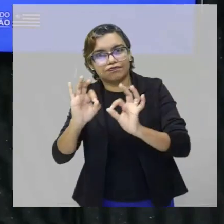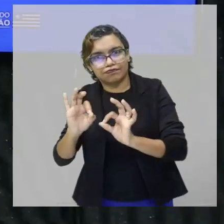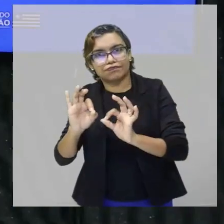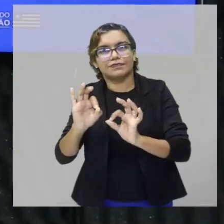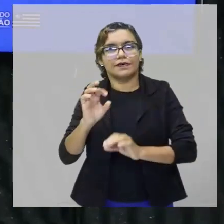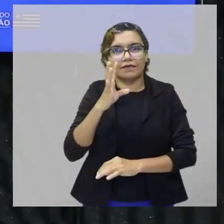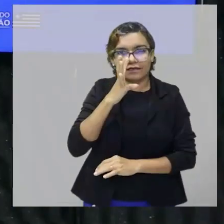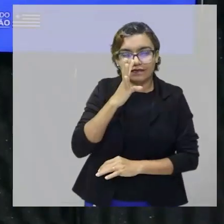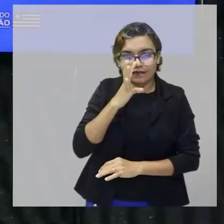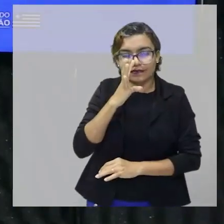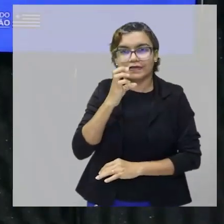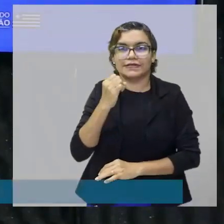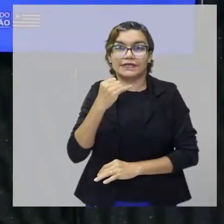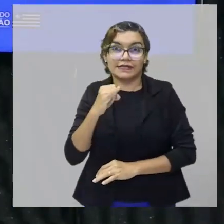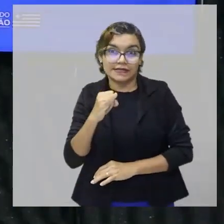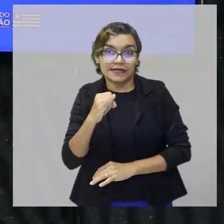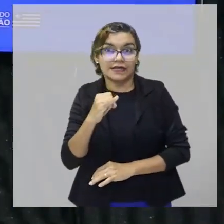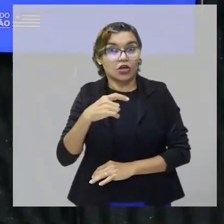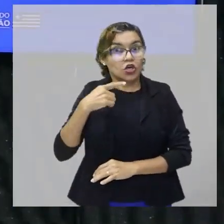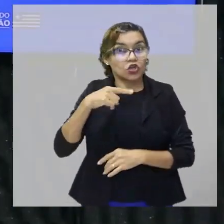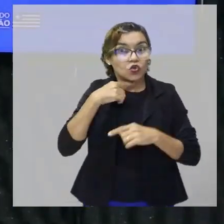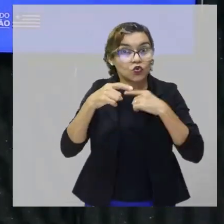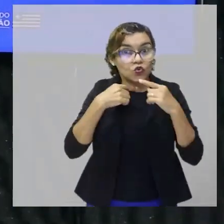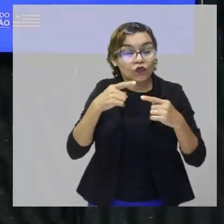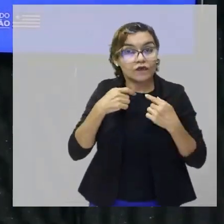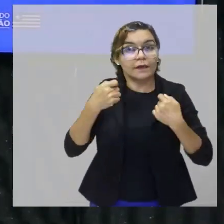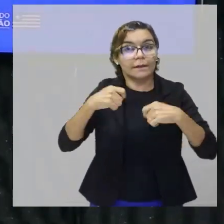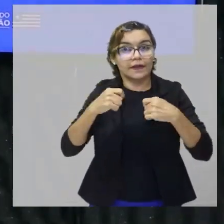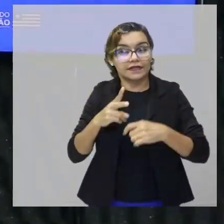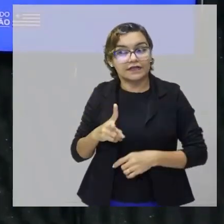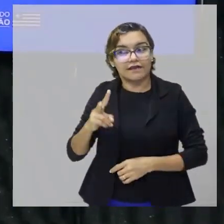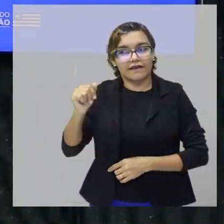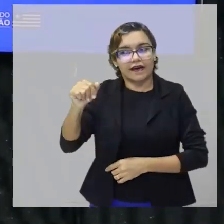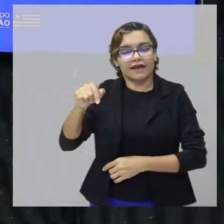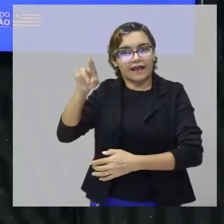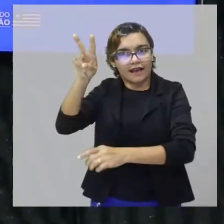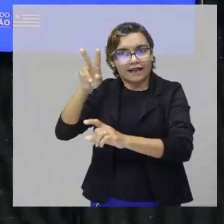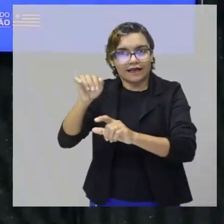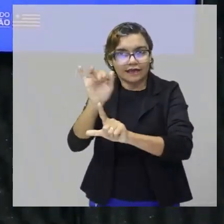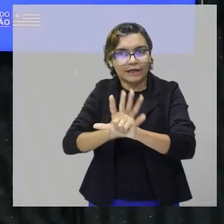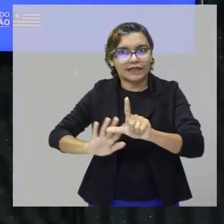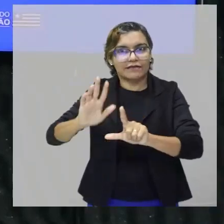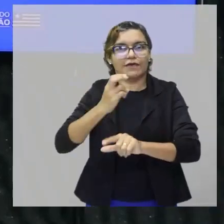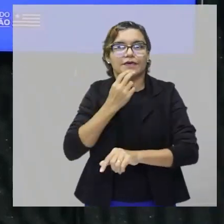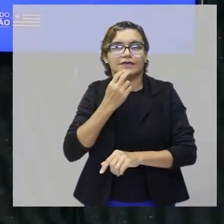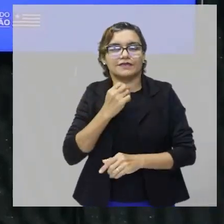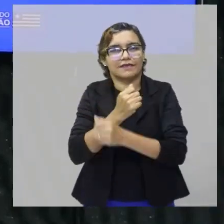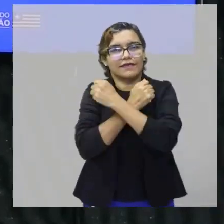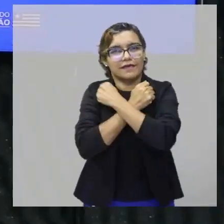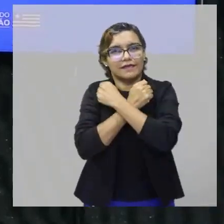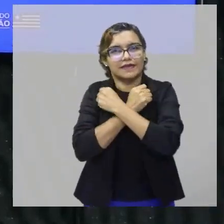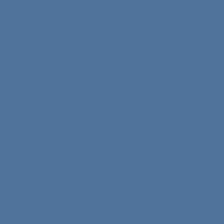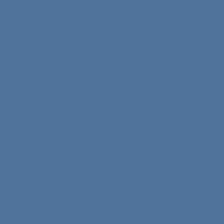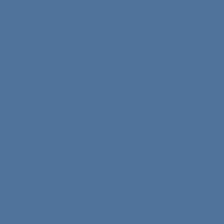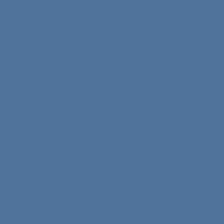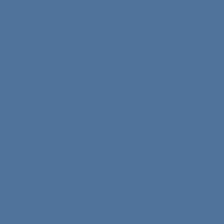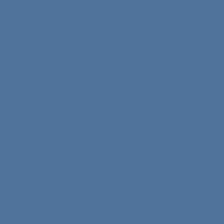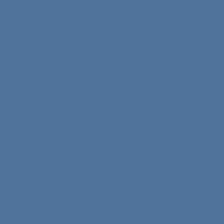dúvida, entre em contato conosco através da plataforma Gonçalves Dias. Um grande abraço e até a próxima!